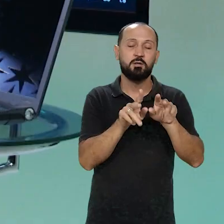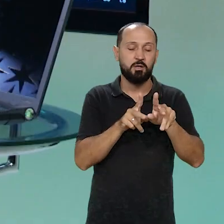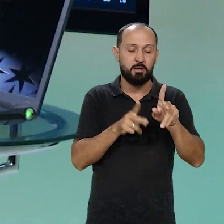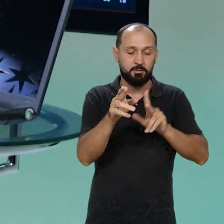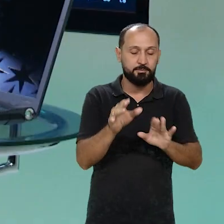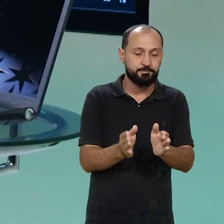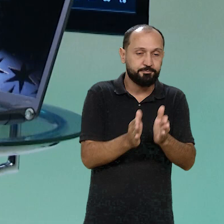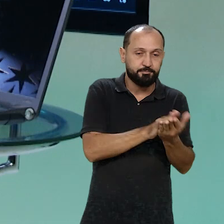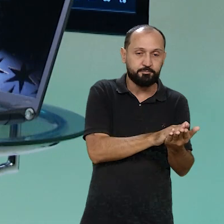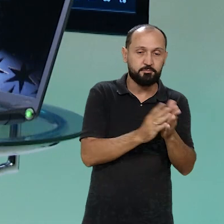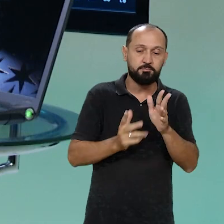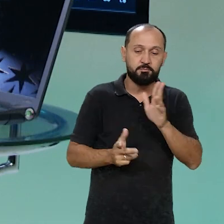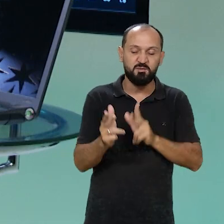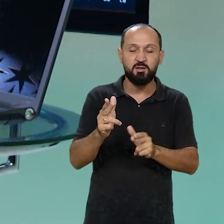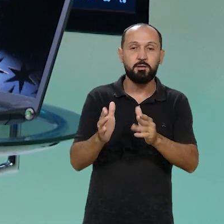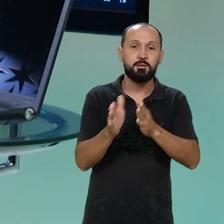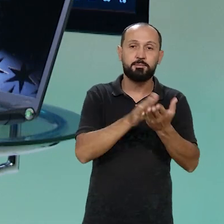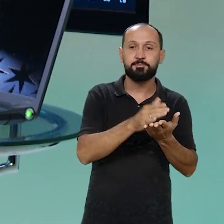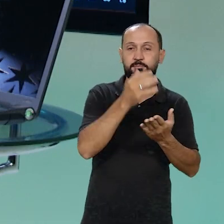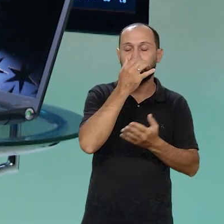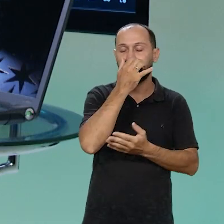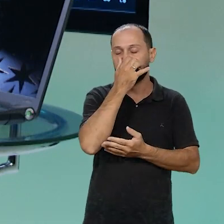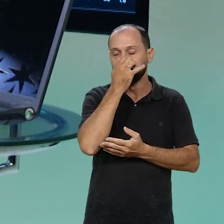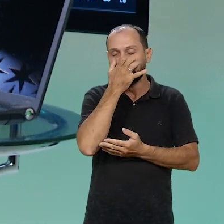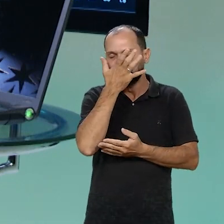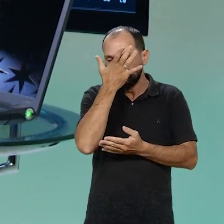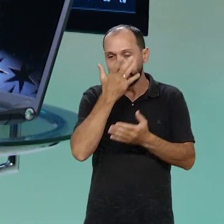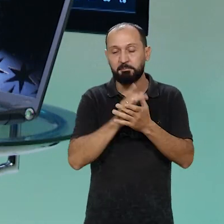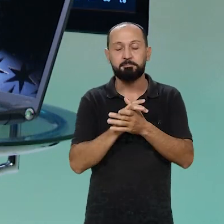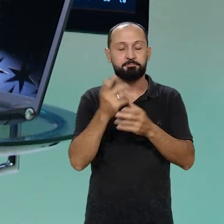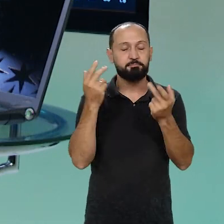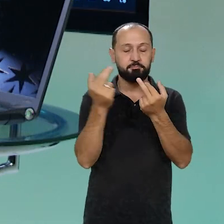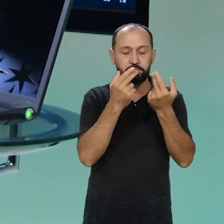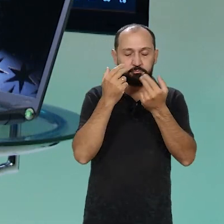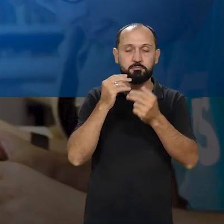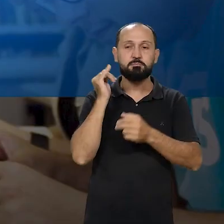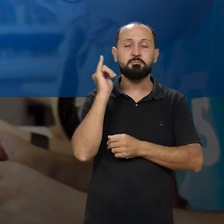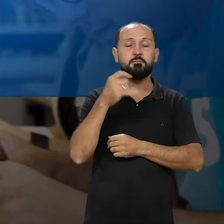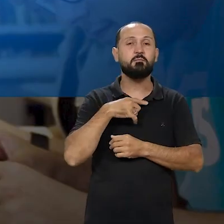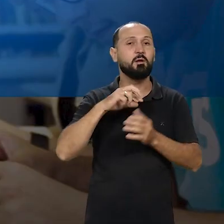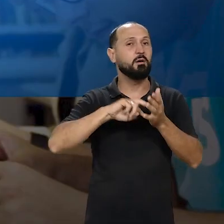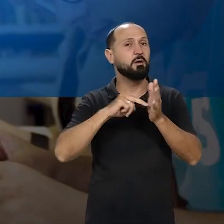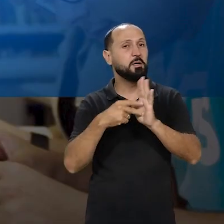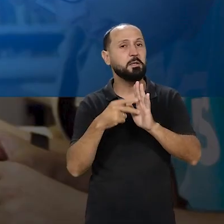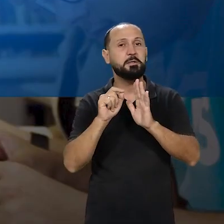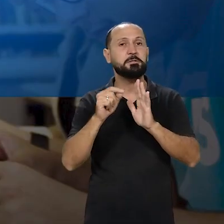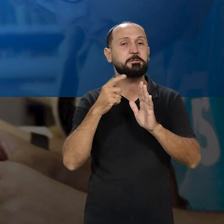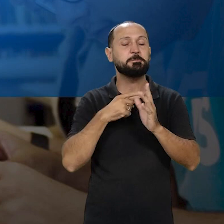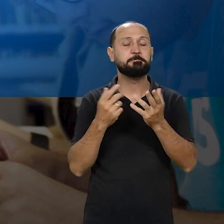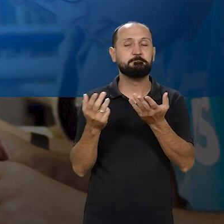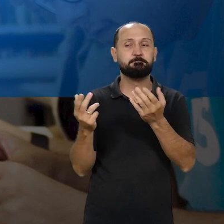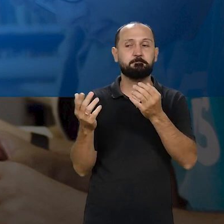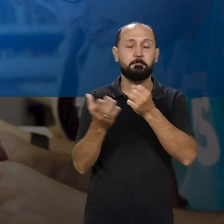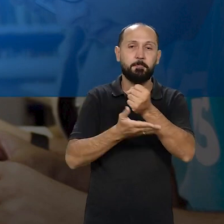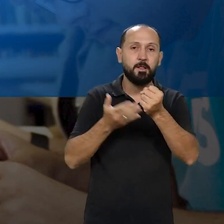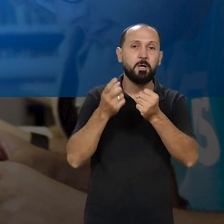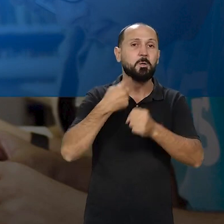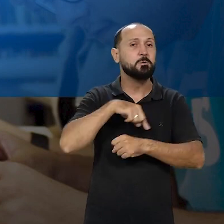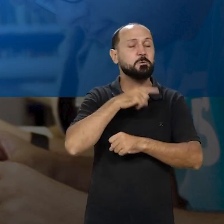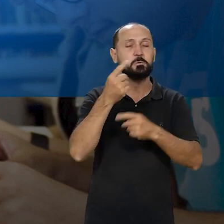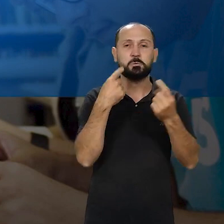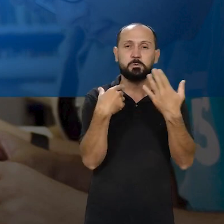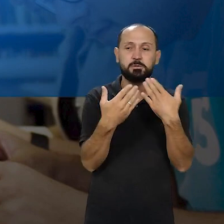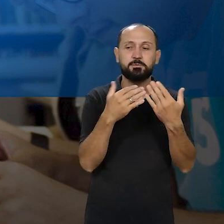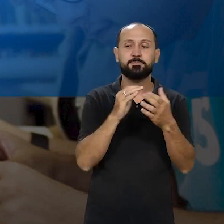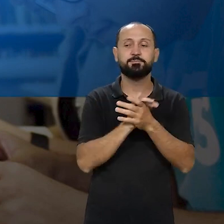Que você pode juntar e separar. Mas ele tem um fio condutor, né? Então, é nesse sentido que ele... É uma coisa que a gente discutiu bastante,